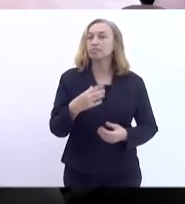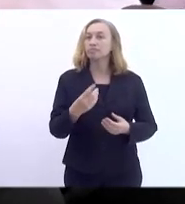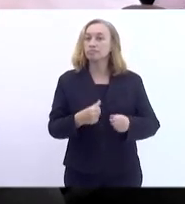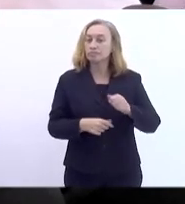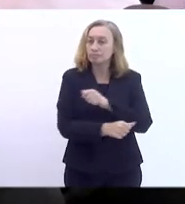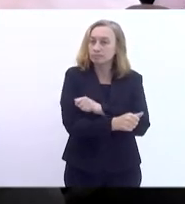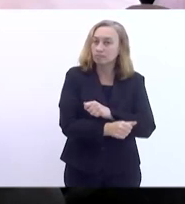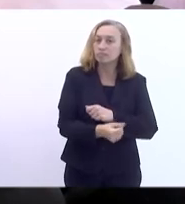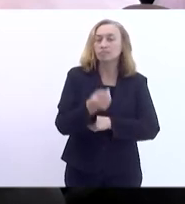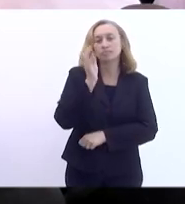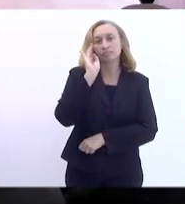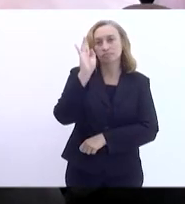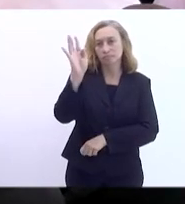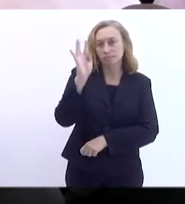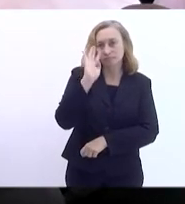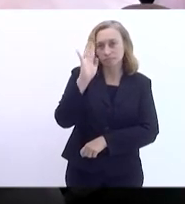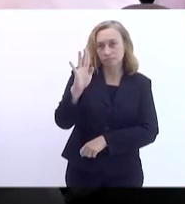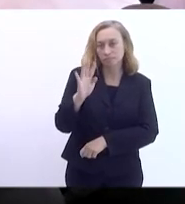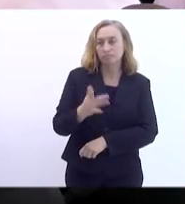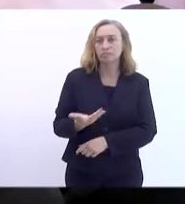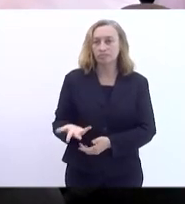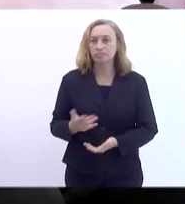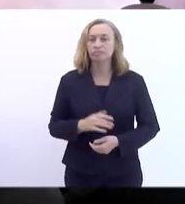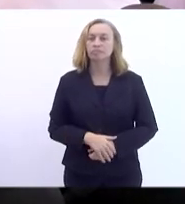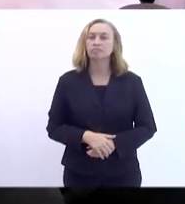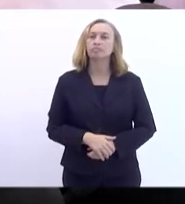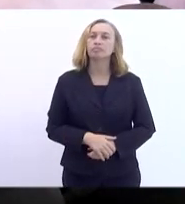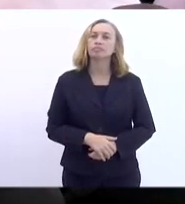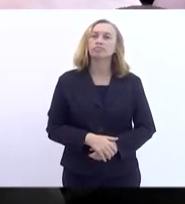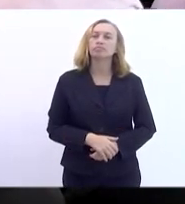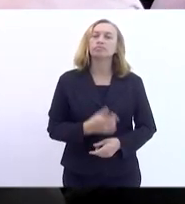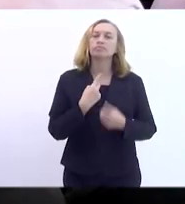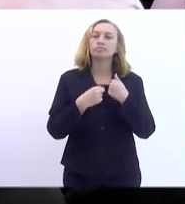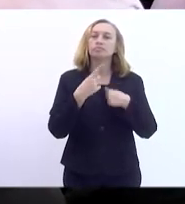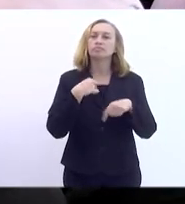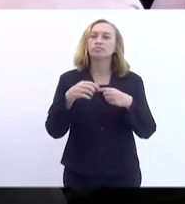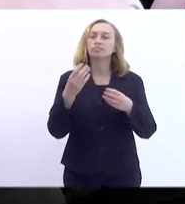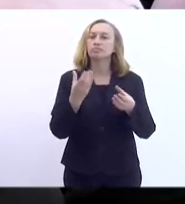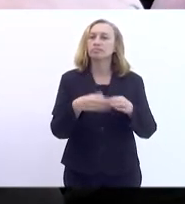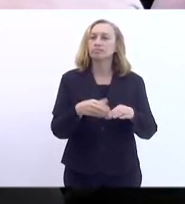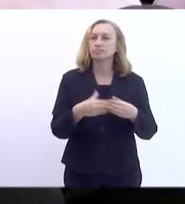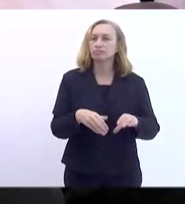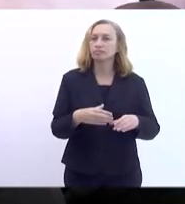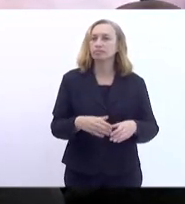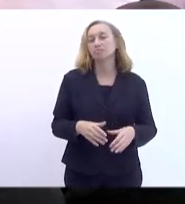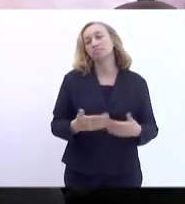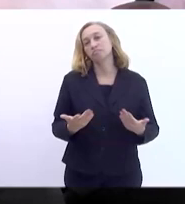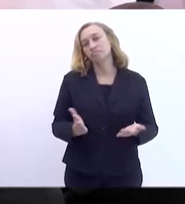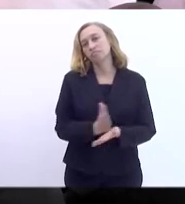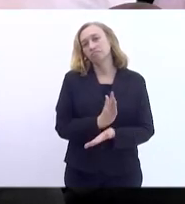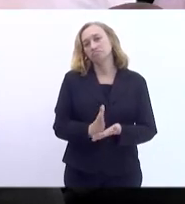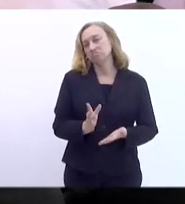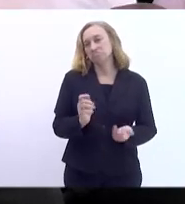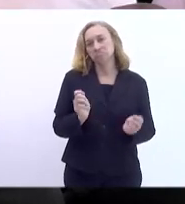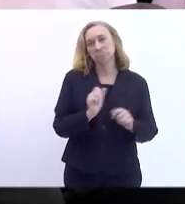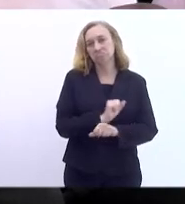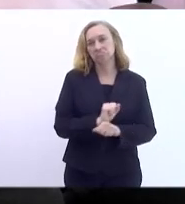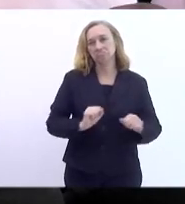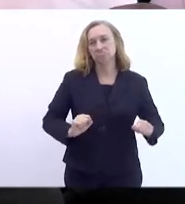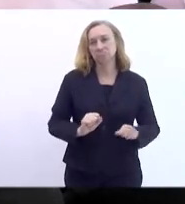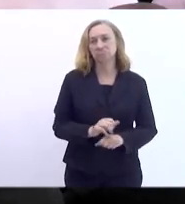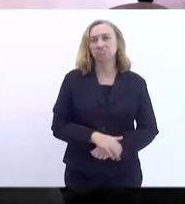de investimento e sonho é nós depositamos no concurso público Nem sempre é possível é